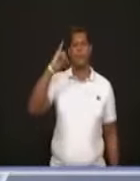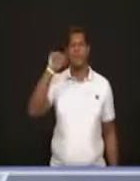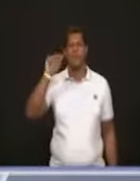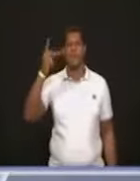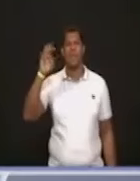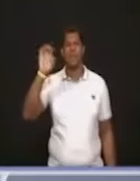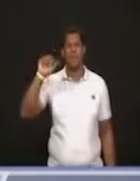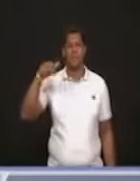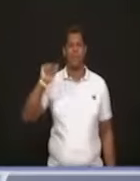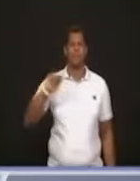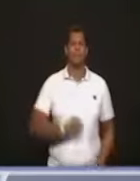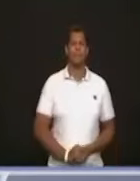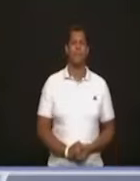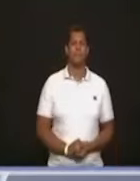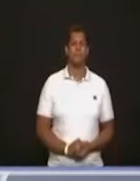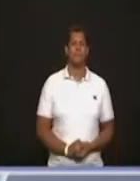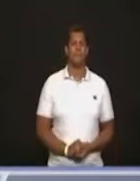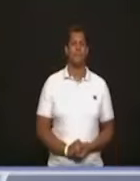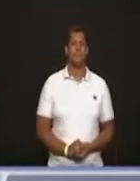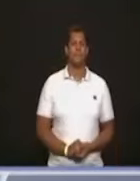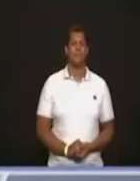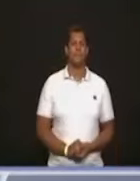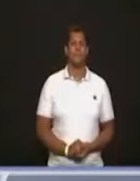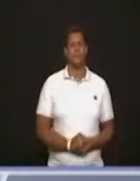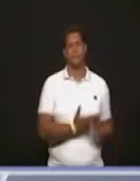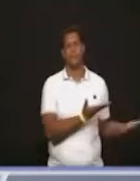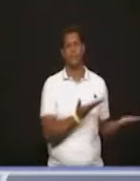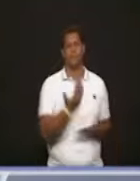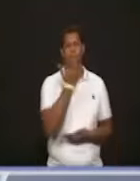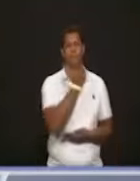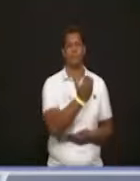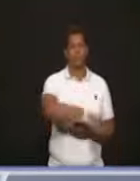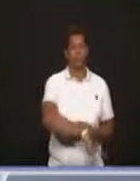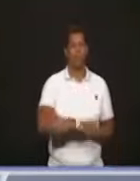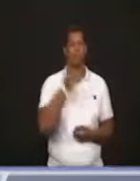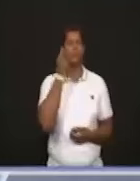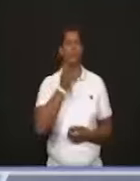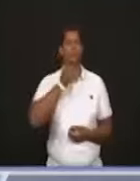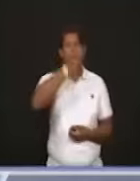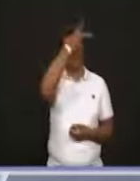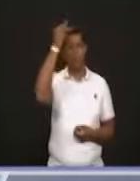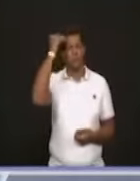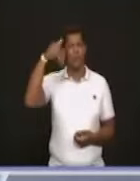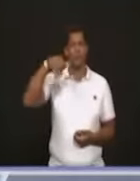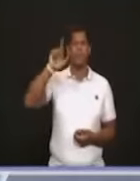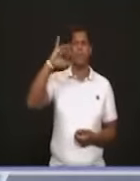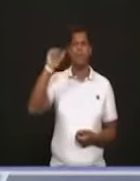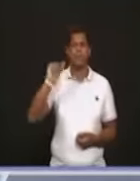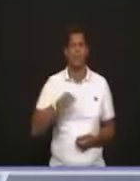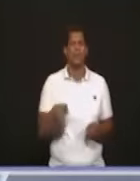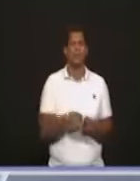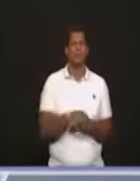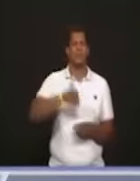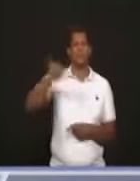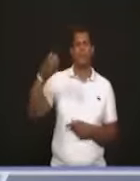Caiado Maluf BRZ e tudo mais né sensacional aquele debate Marila Gabriela conduzindo então de